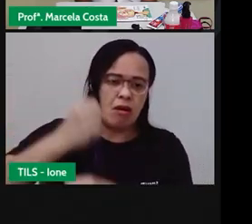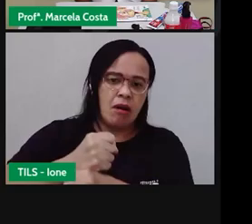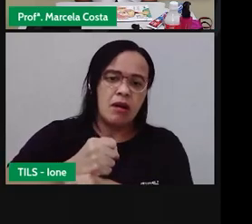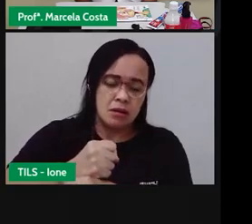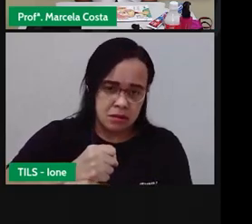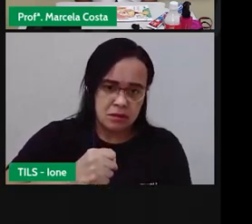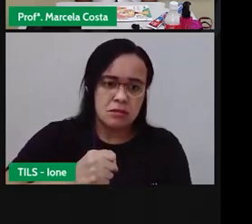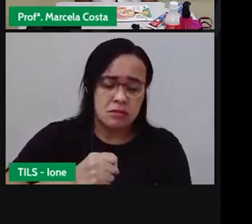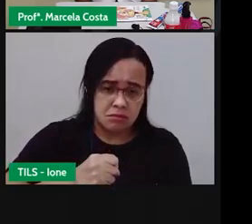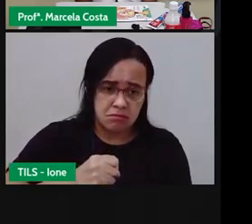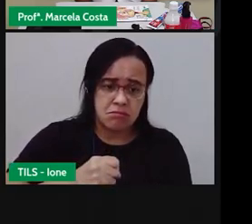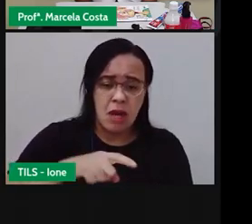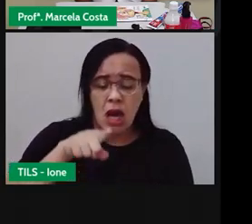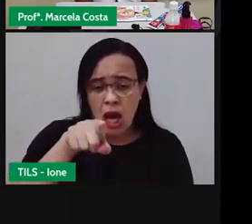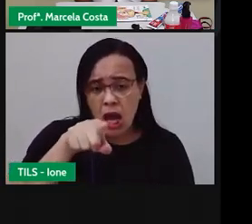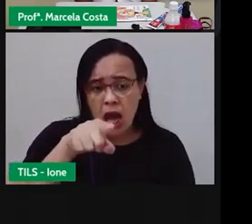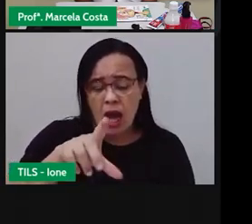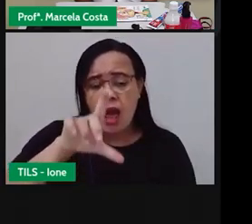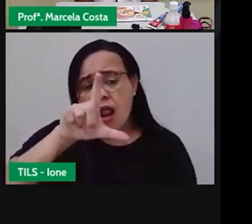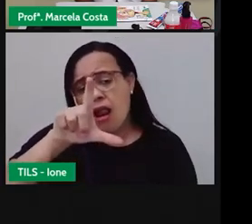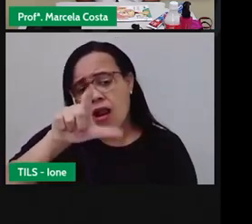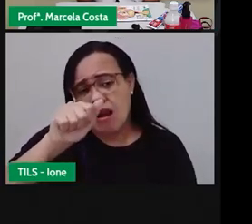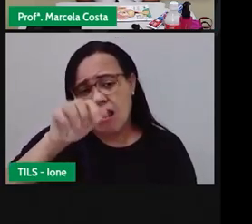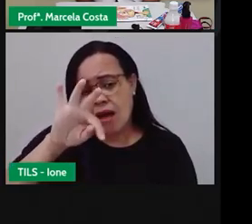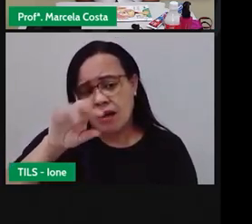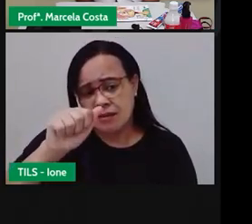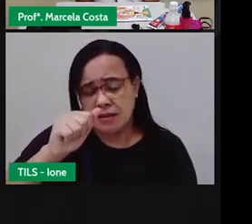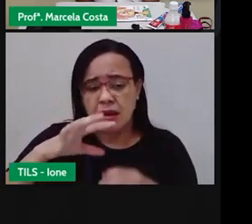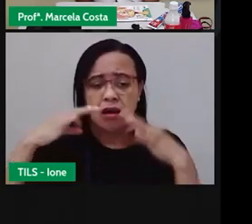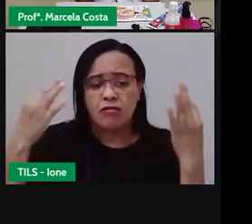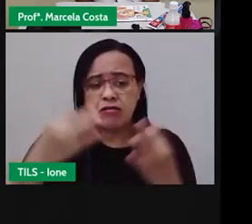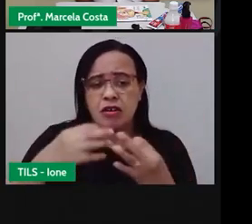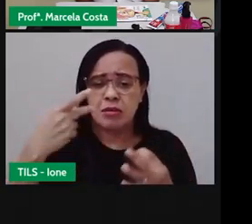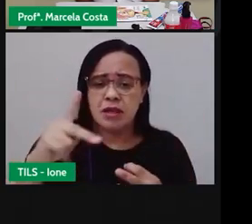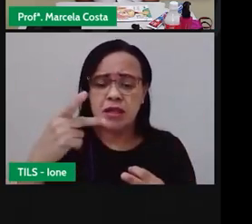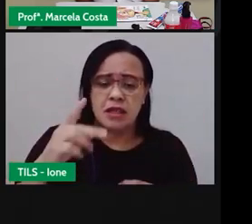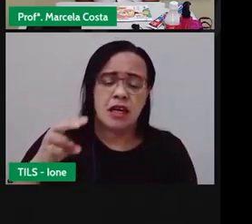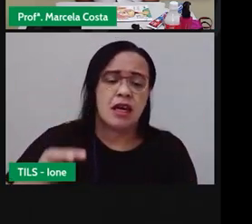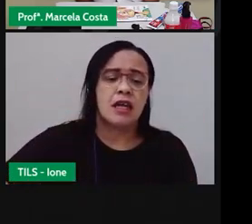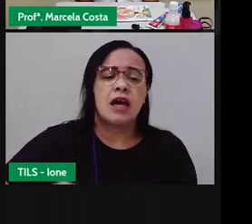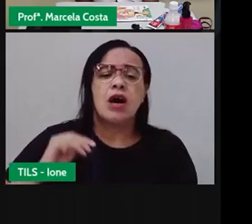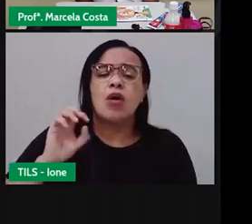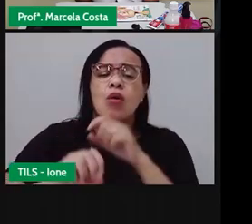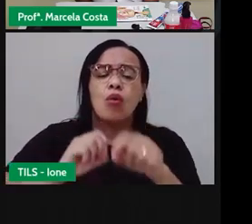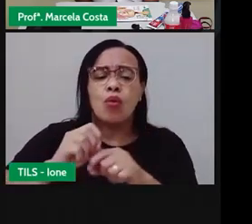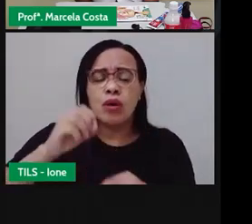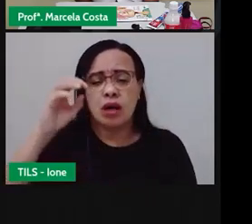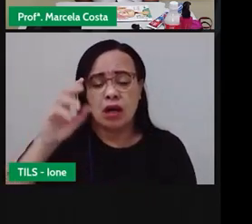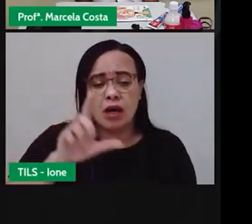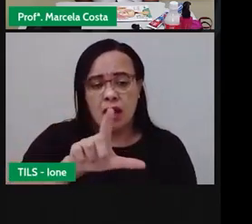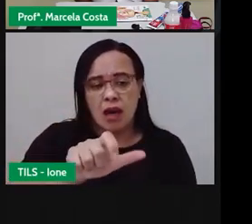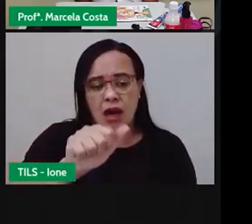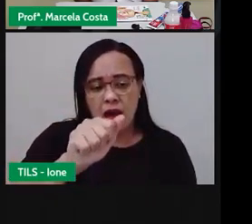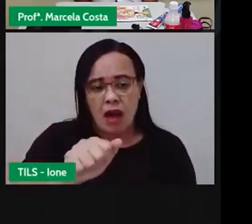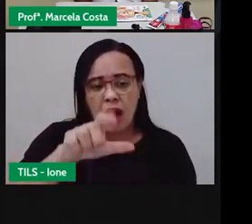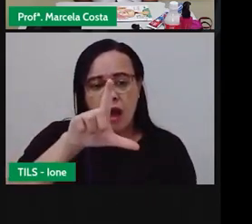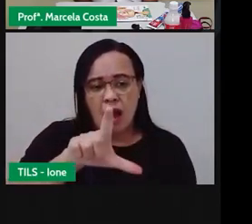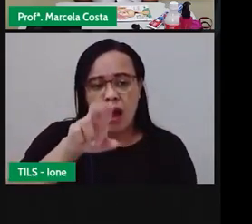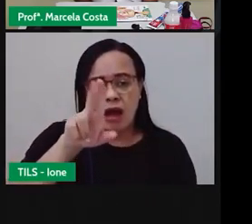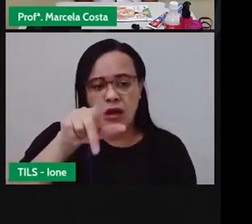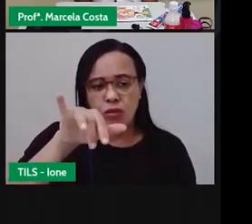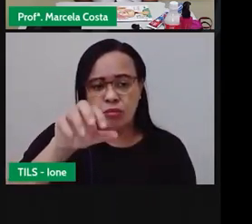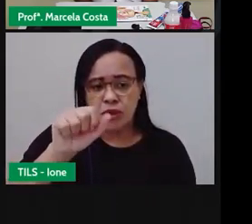Meu nome é Dona Lata. Eu e minha família somos minérios de aço ou alumínio. Não envelheço rápido, não.